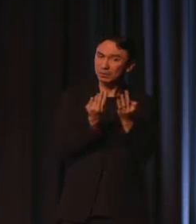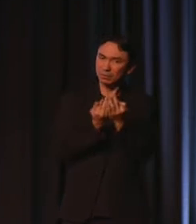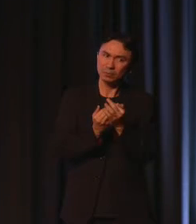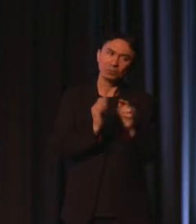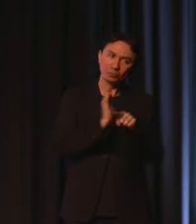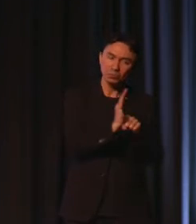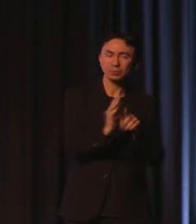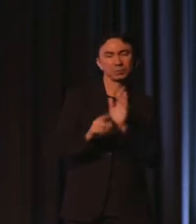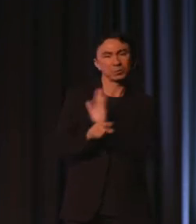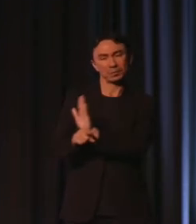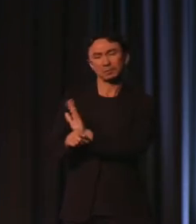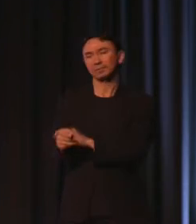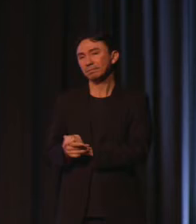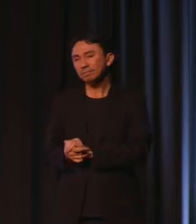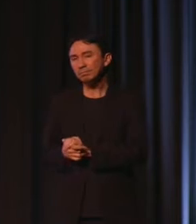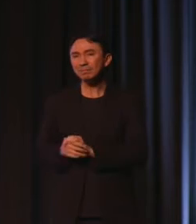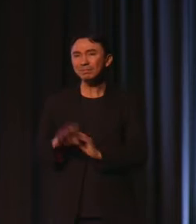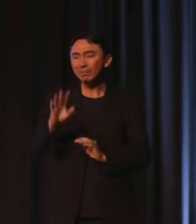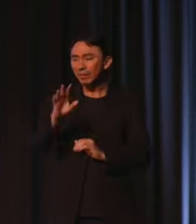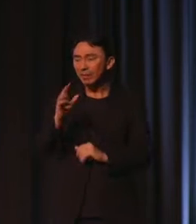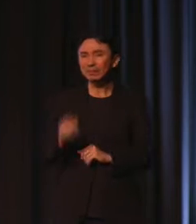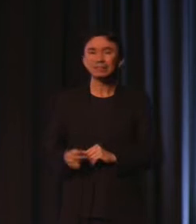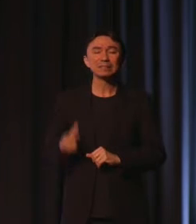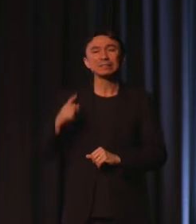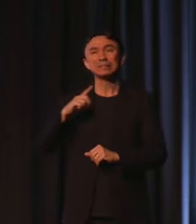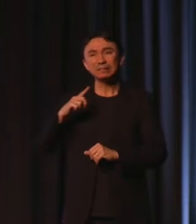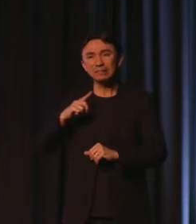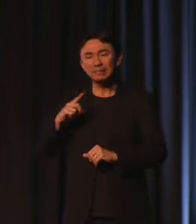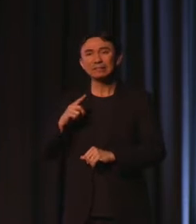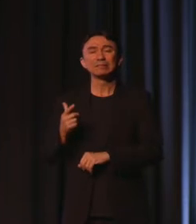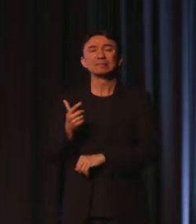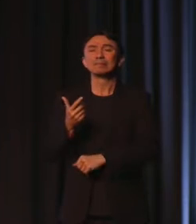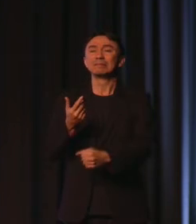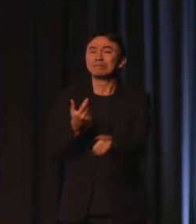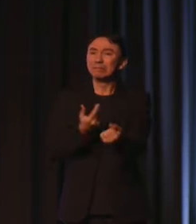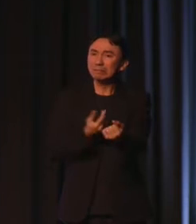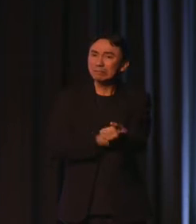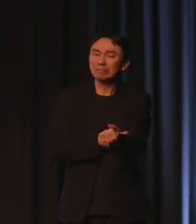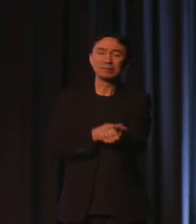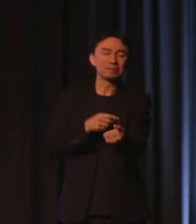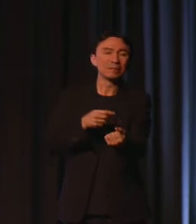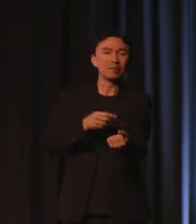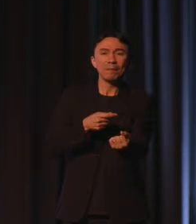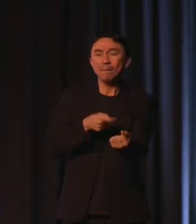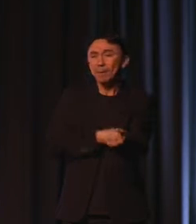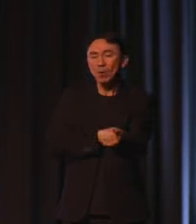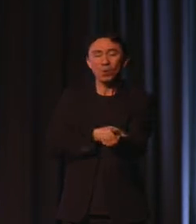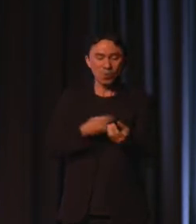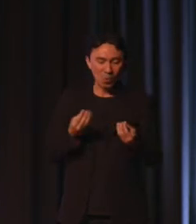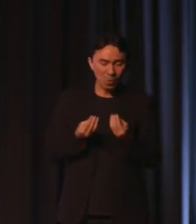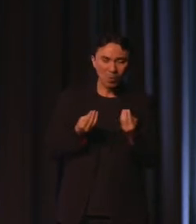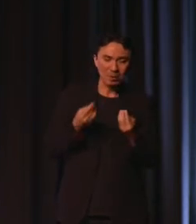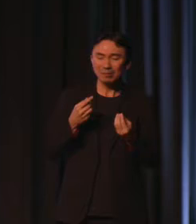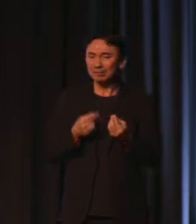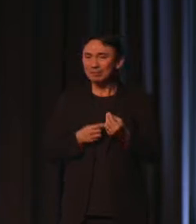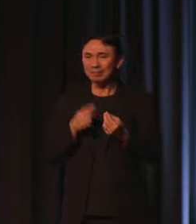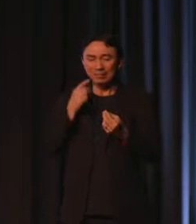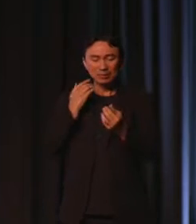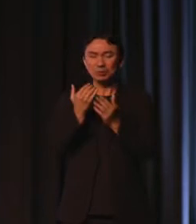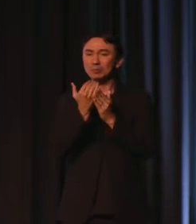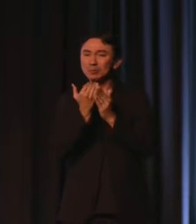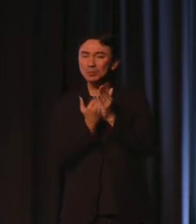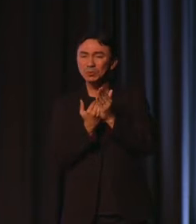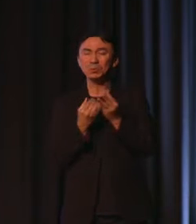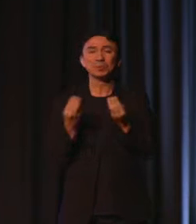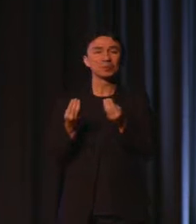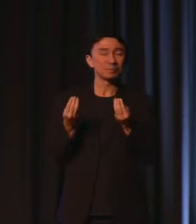A questão de se fazer menos infusões, né? Como que eles enxergam isso no contexto de tratamento? Eu acho que já fica para a